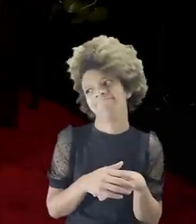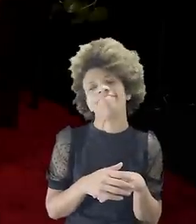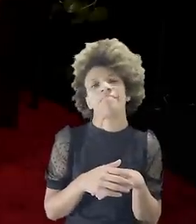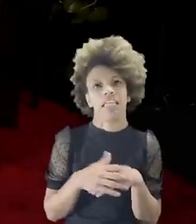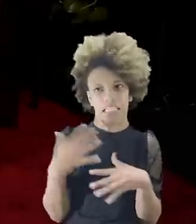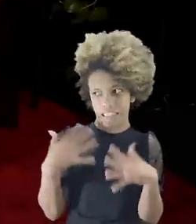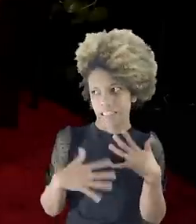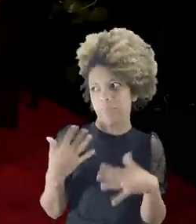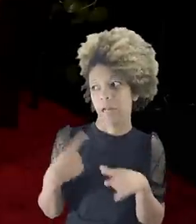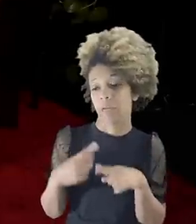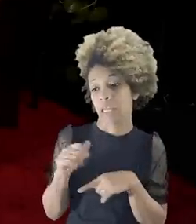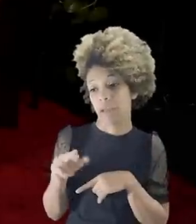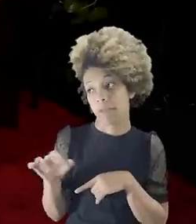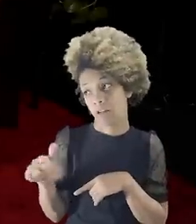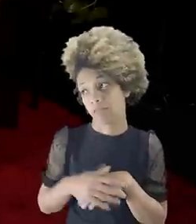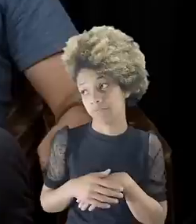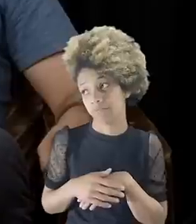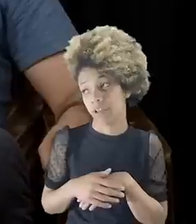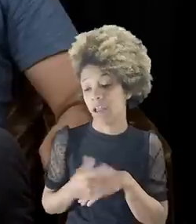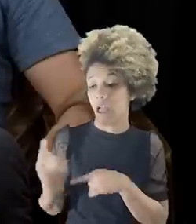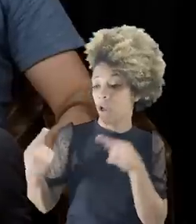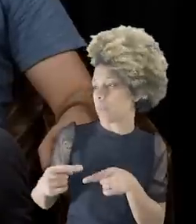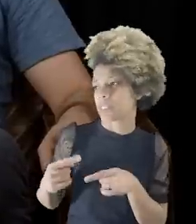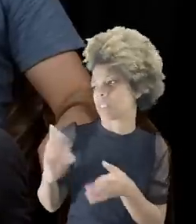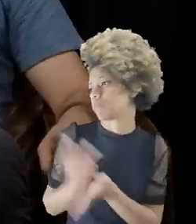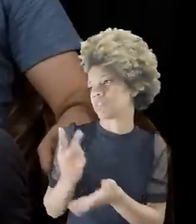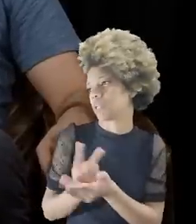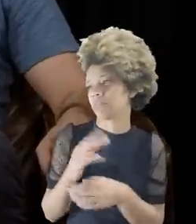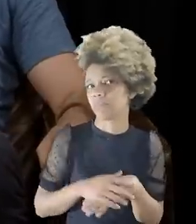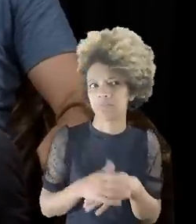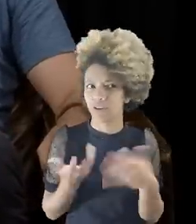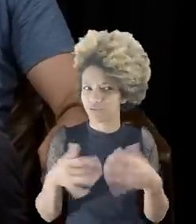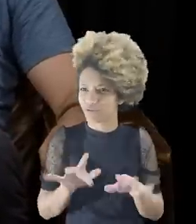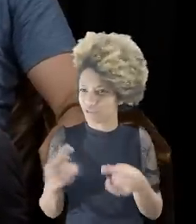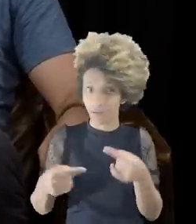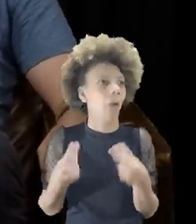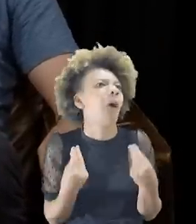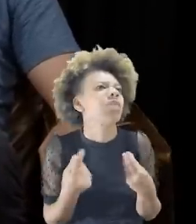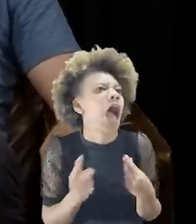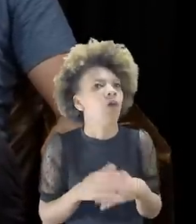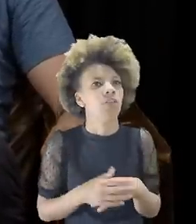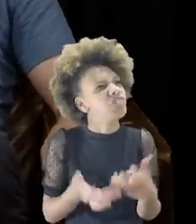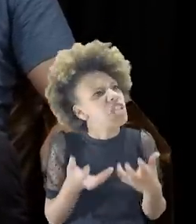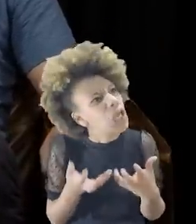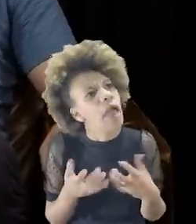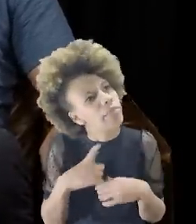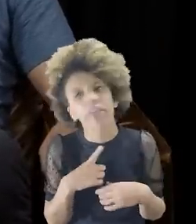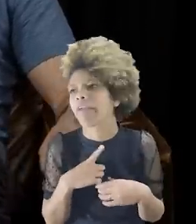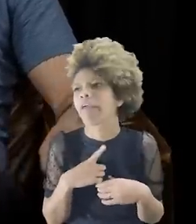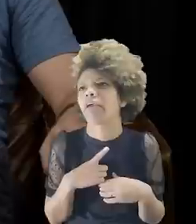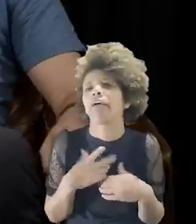pra porque a Gabriela fala que eu tô para ela é competição sempre eu não tô competindo como não você tá querendo